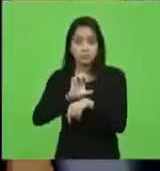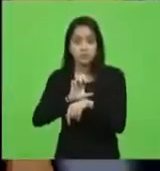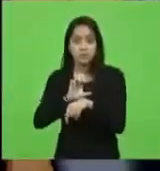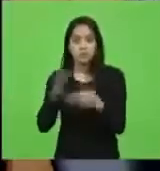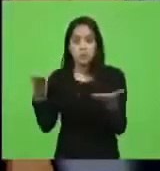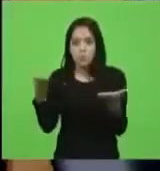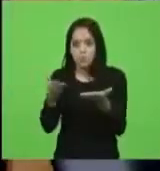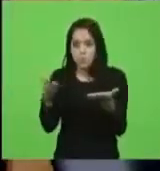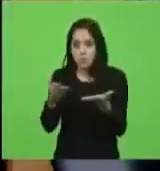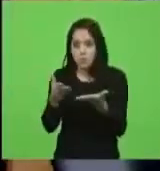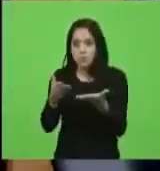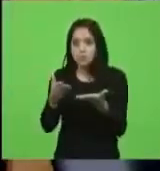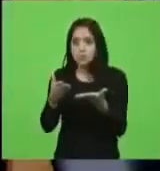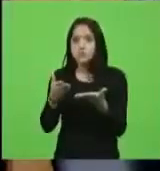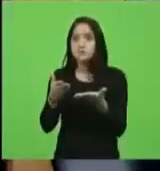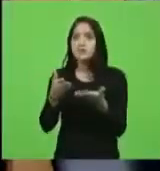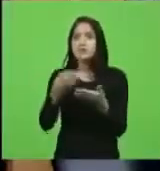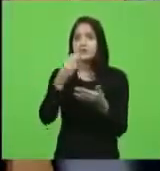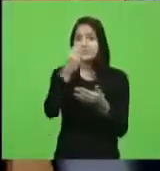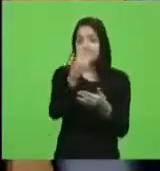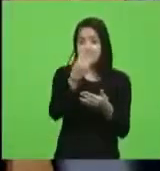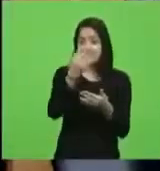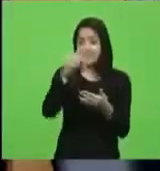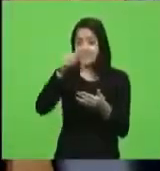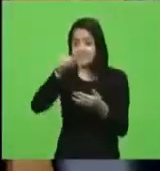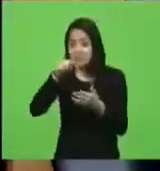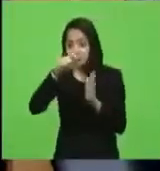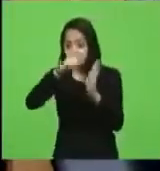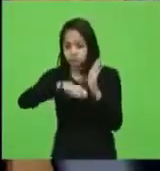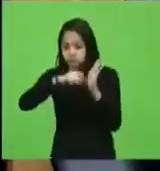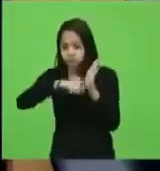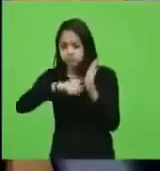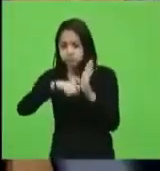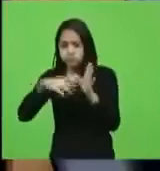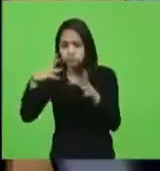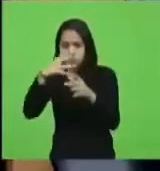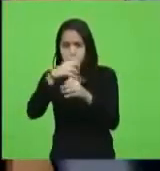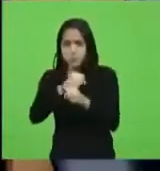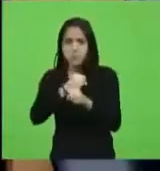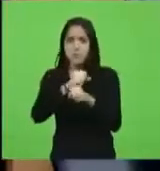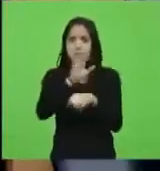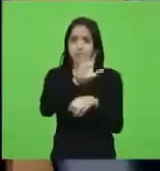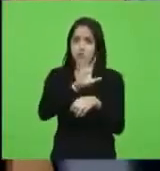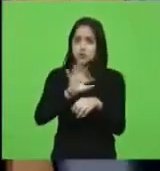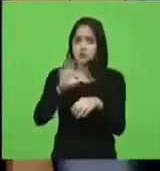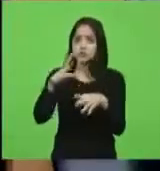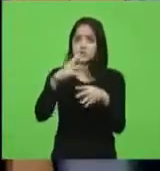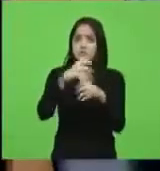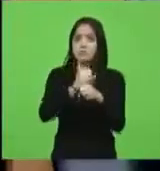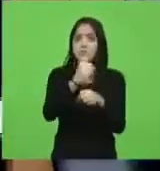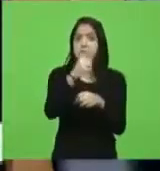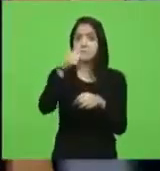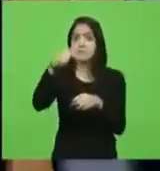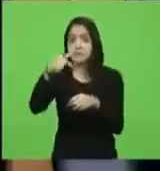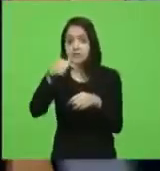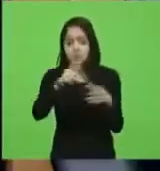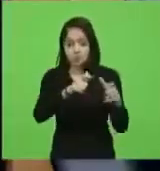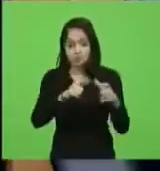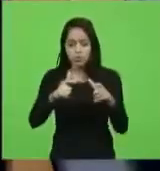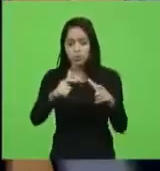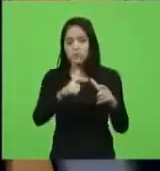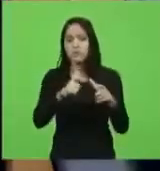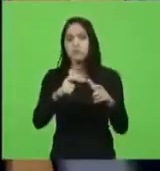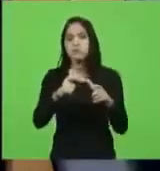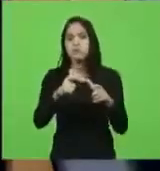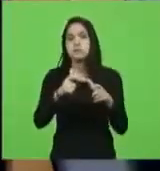no meu gabinete 3 mil assinaturas de 17 regiões diferentes também